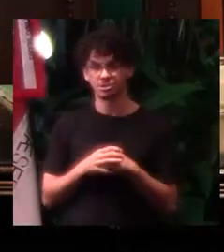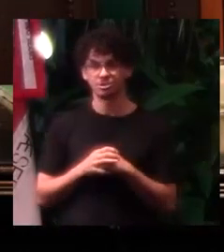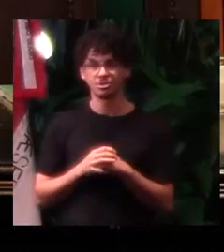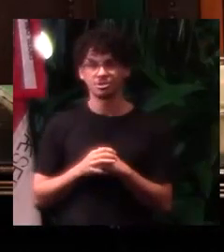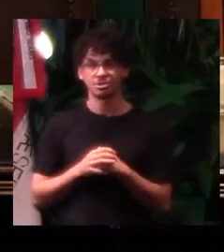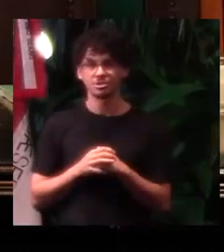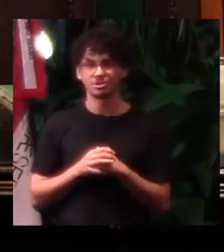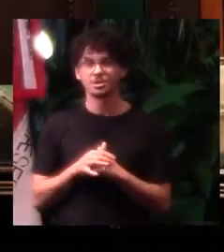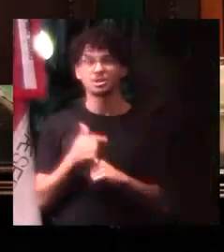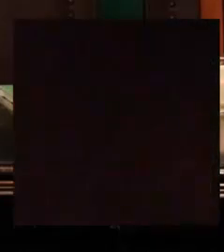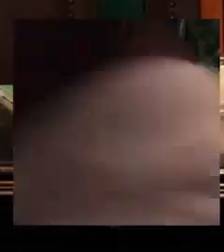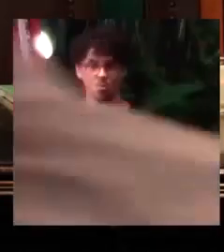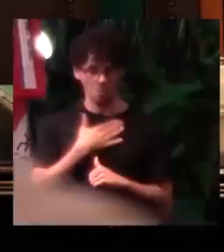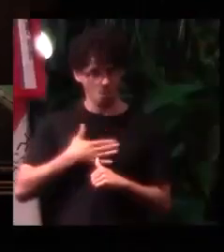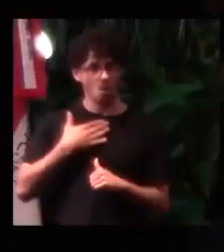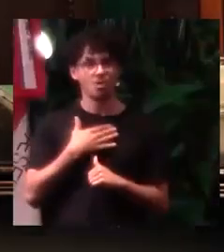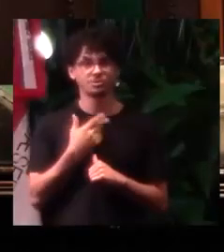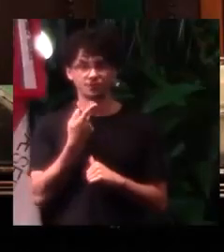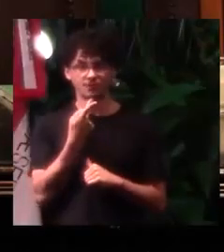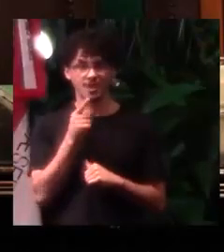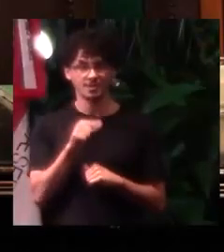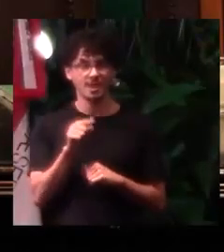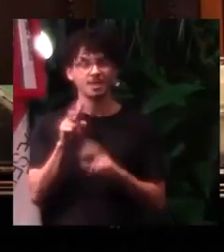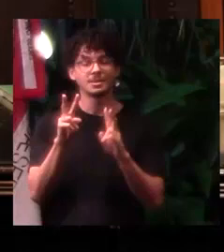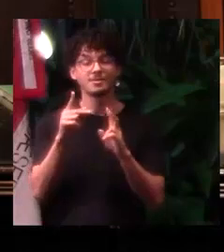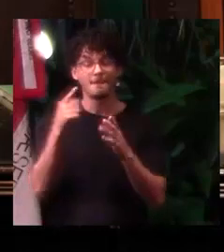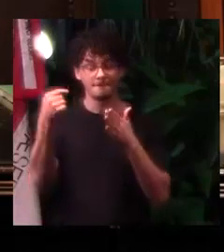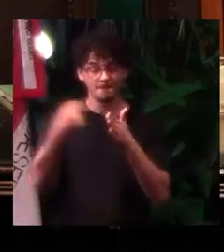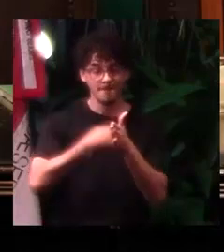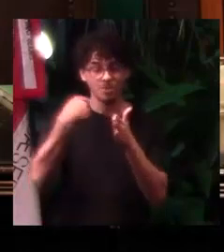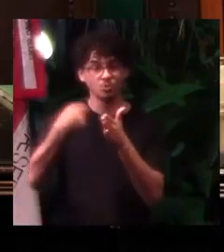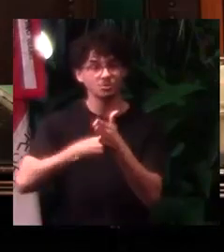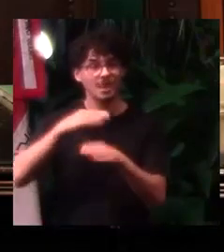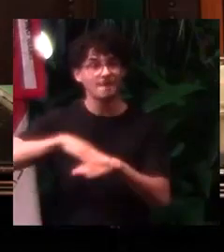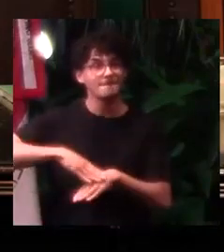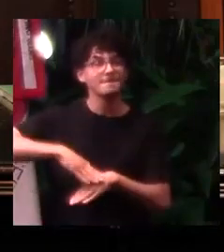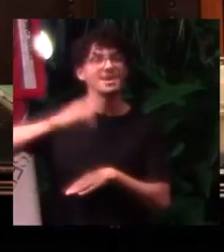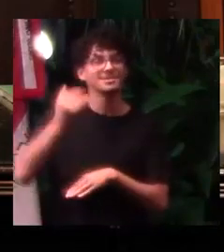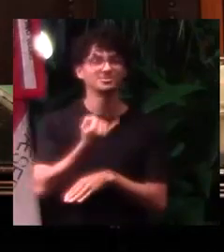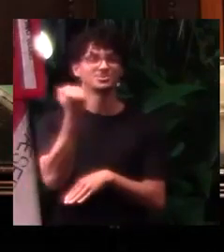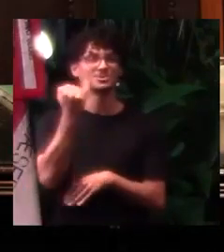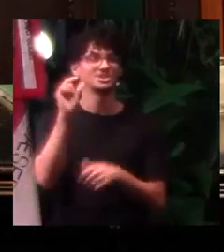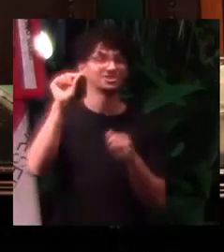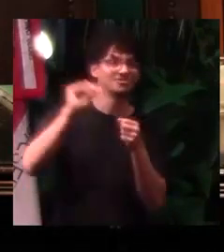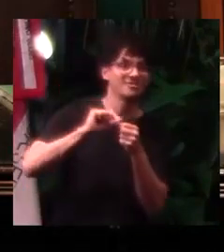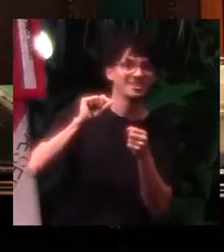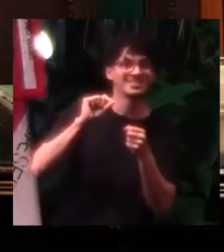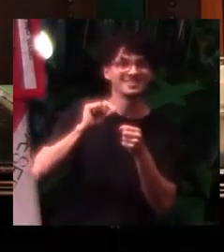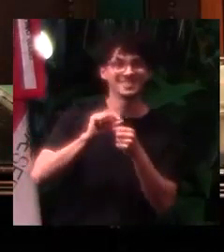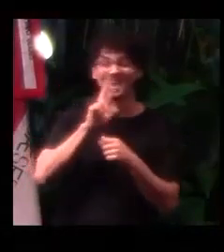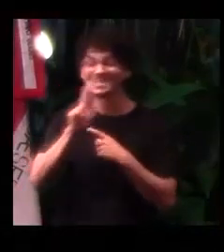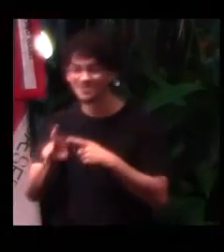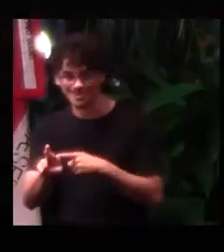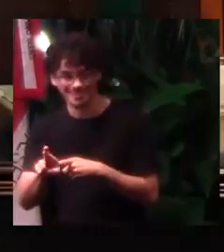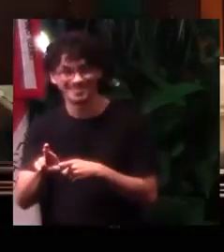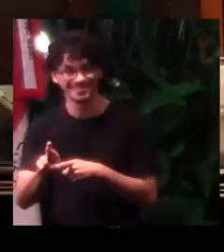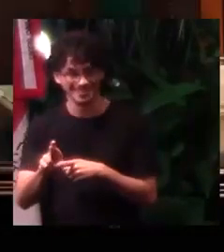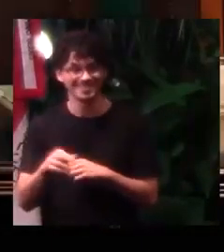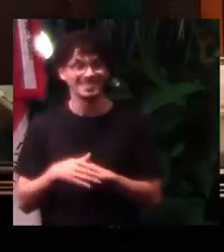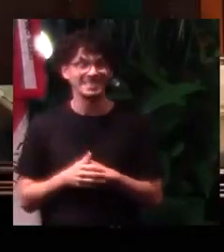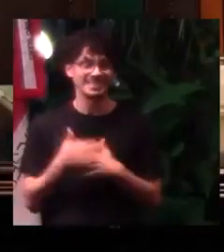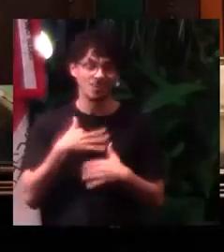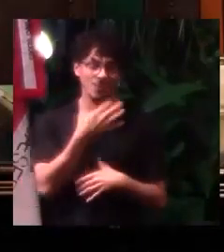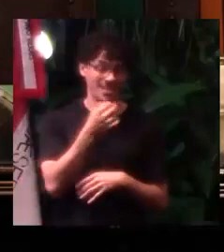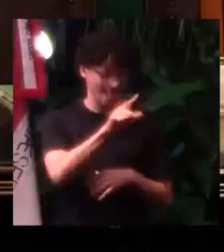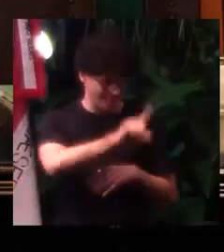e eu gosto às vezes de falar dela, que eu acho que fazer perguntas é mais importante que dar respostas. Né? E eu acho que a literatura